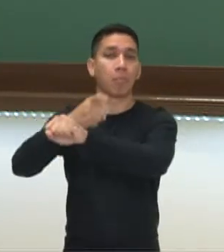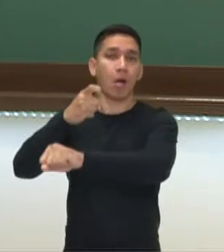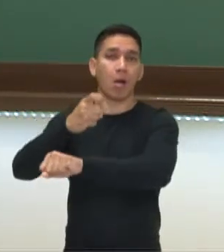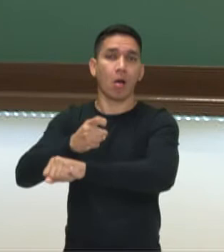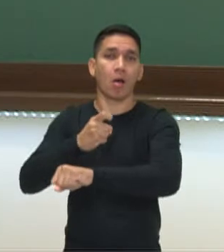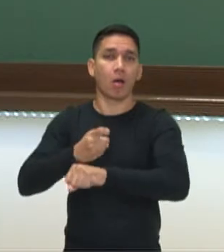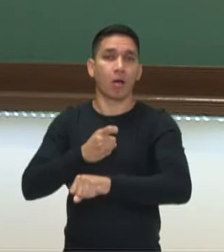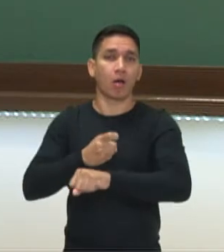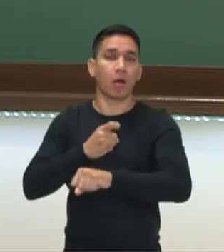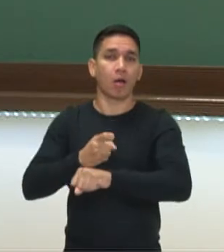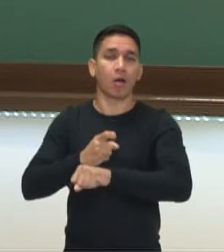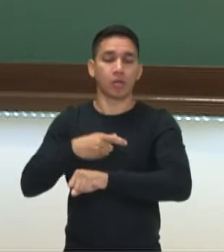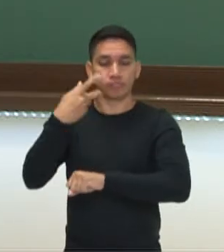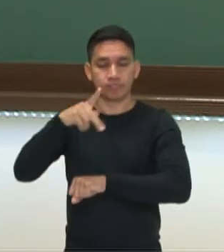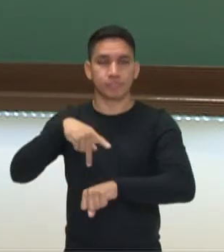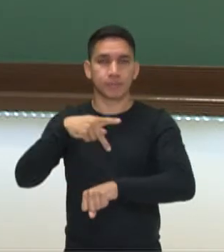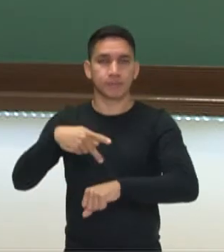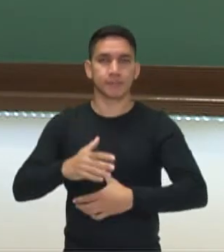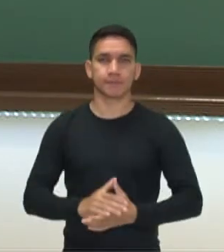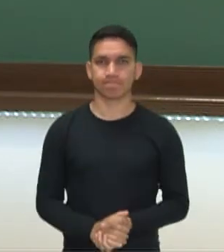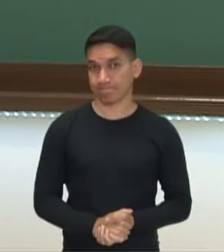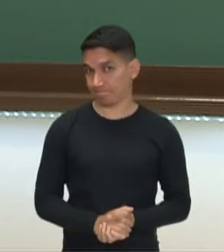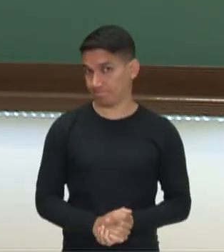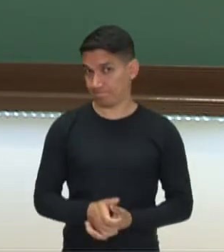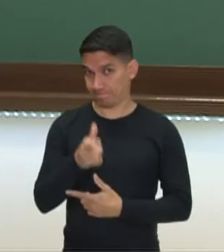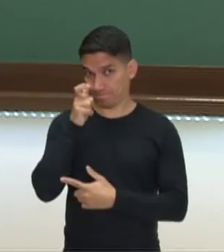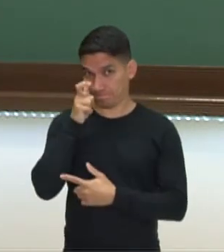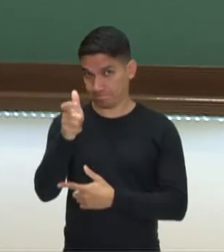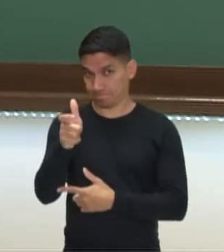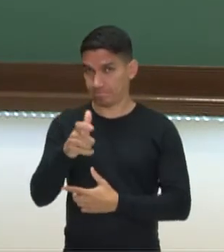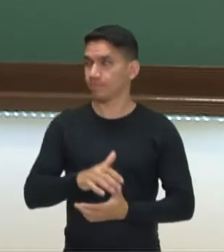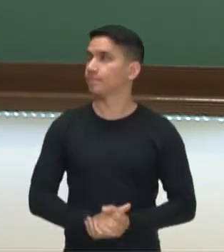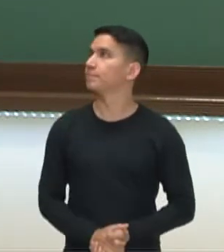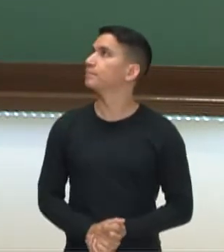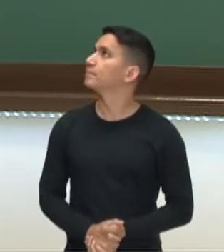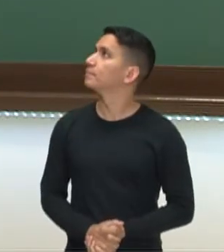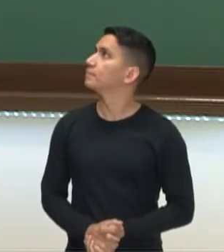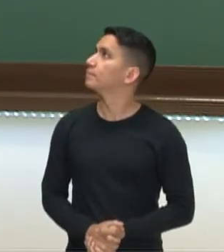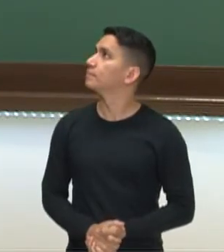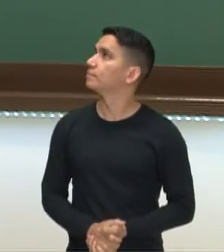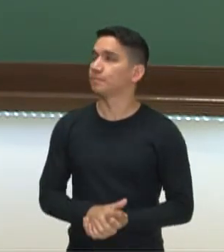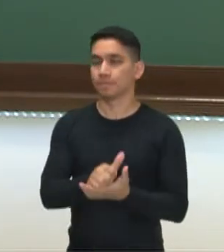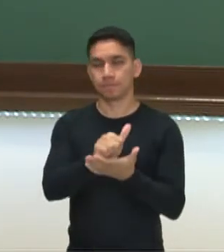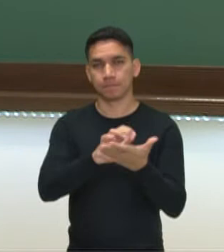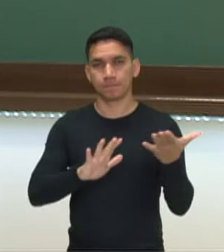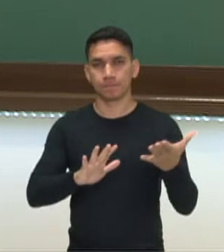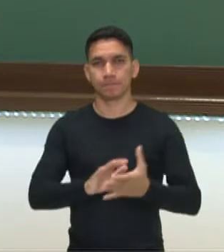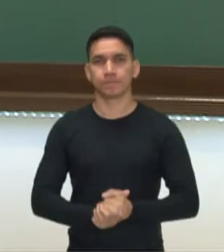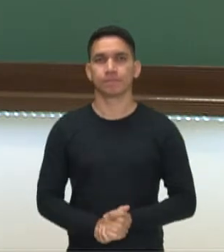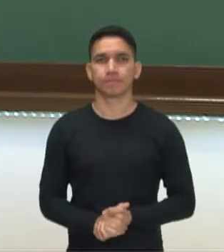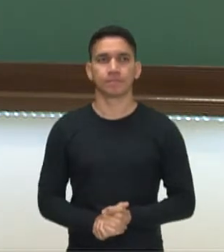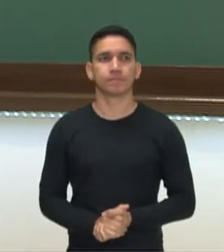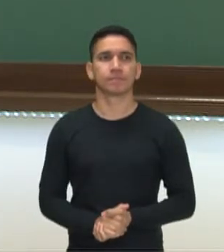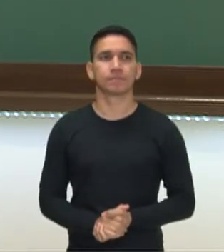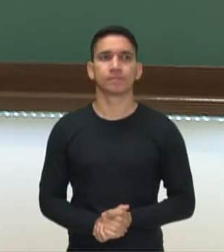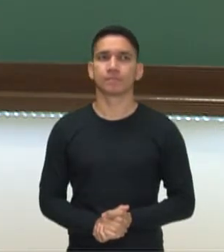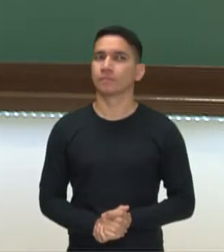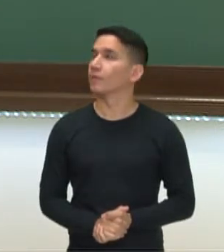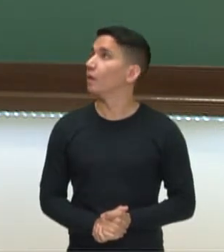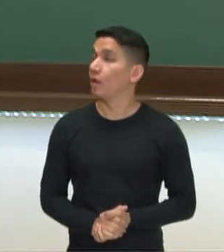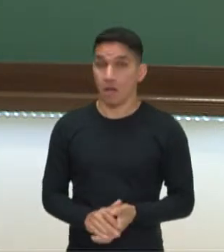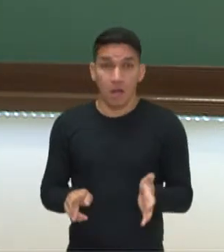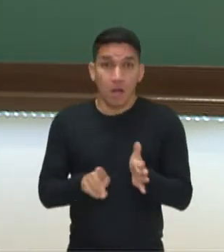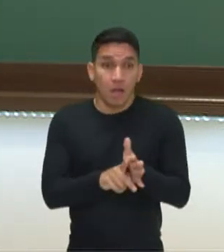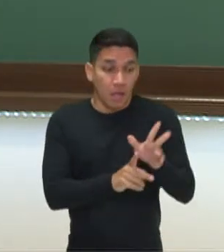né, deste país. Olha que interessante. Atividade. Partindo então de um